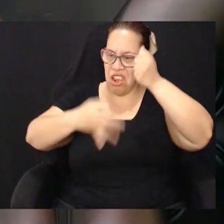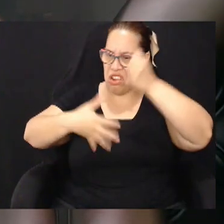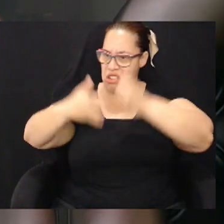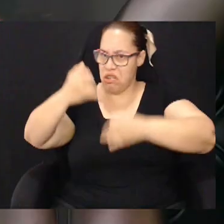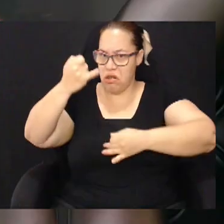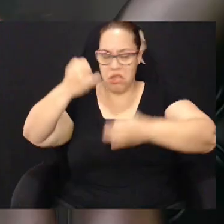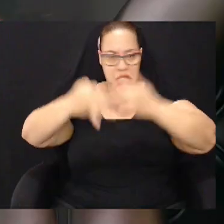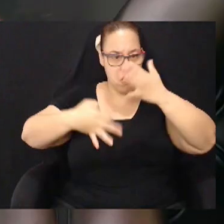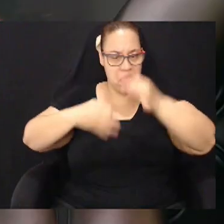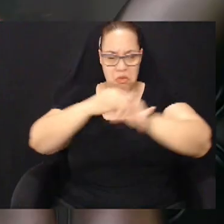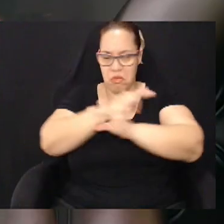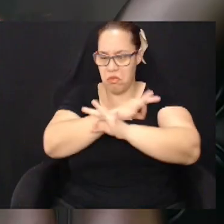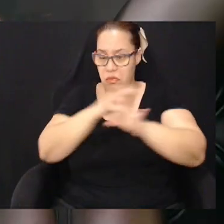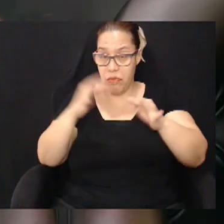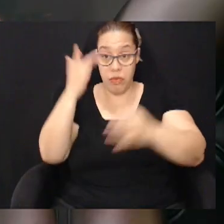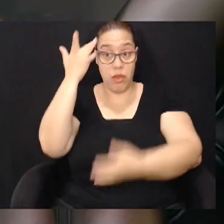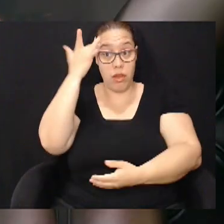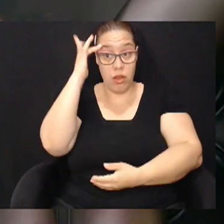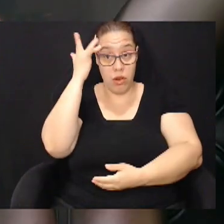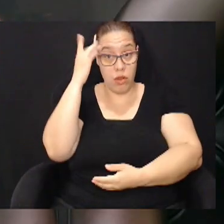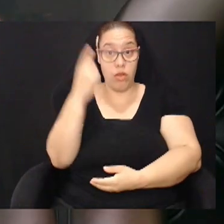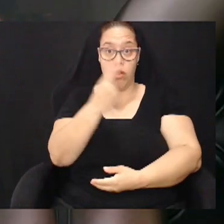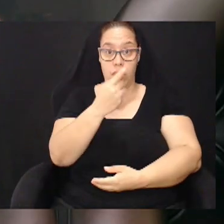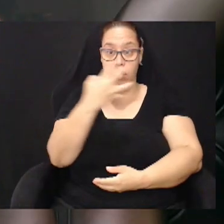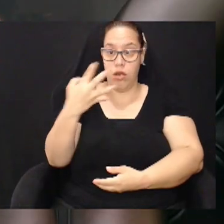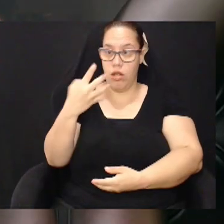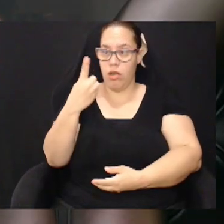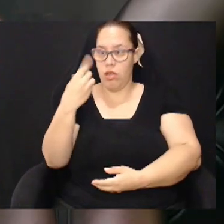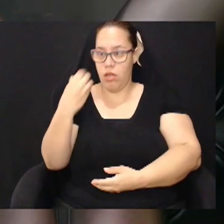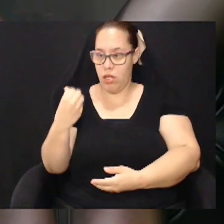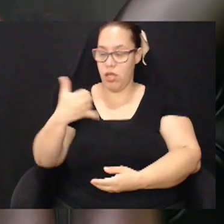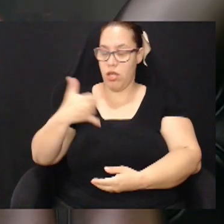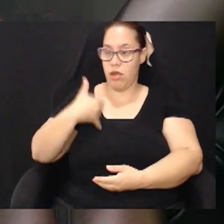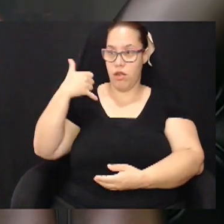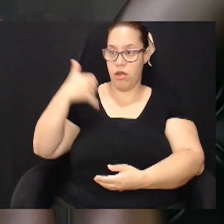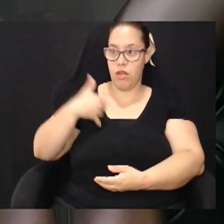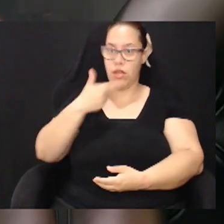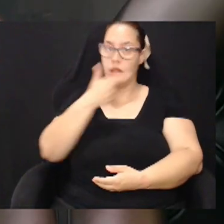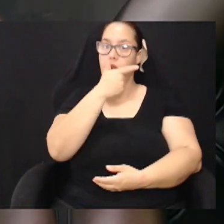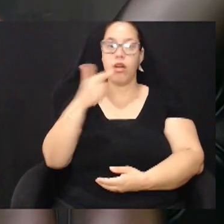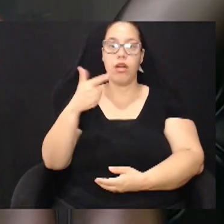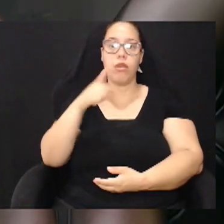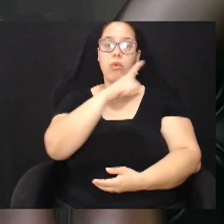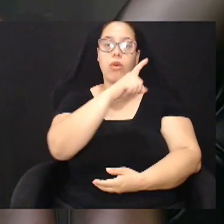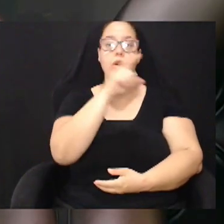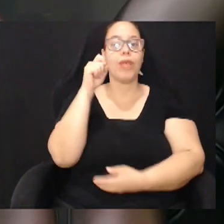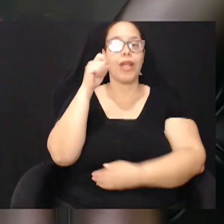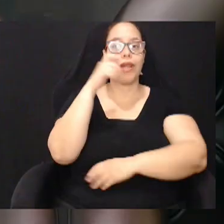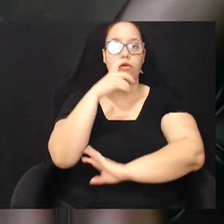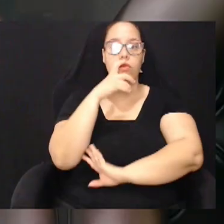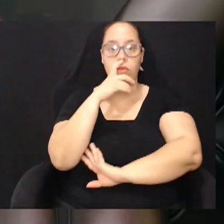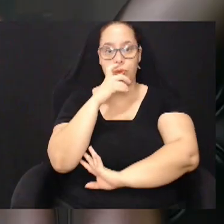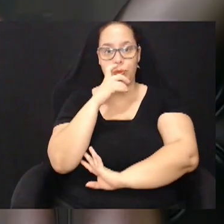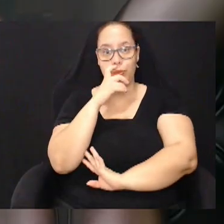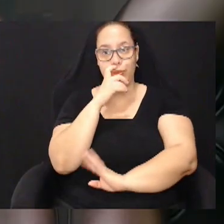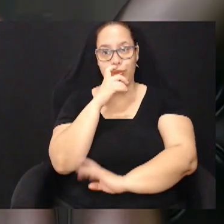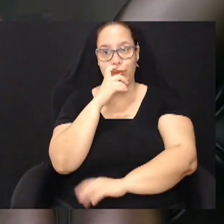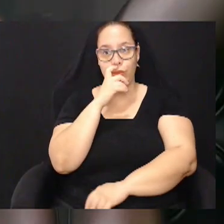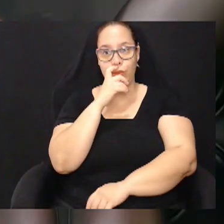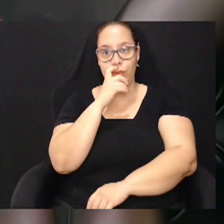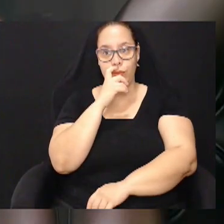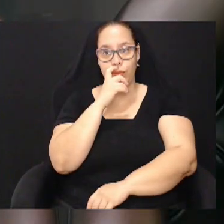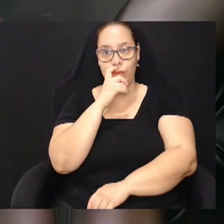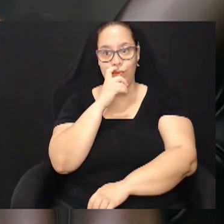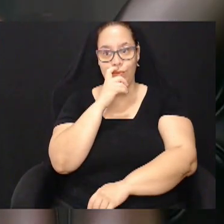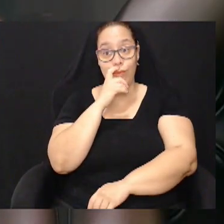de achar que aos 14, 16 anos não tinha mais saída, né? Que aquela situação